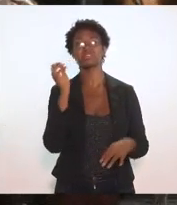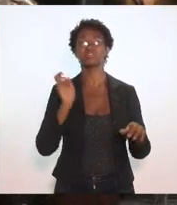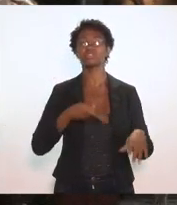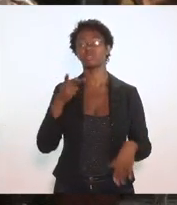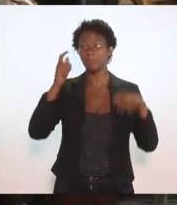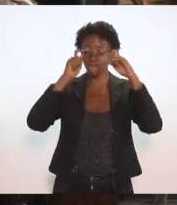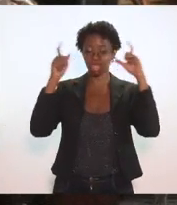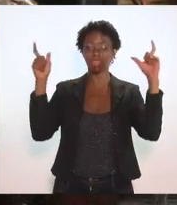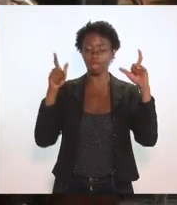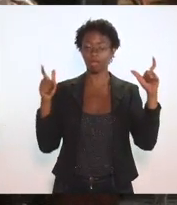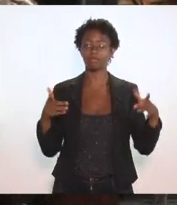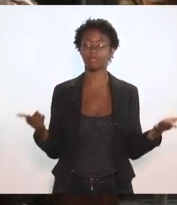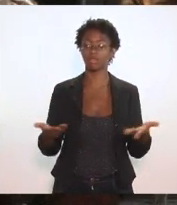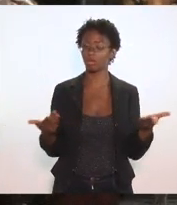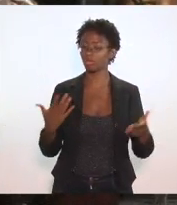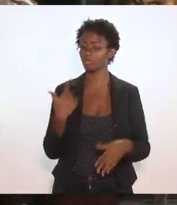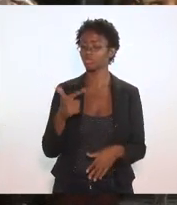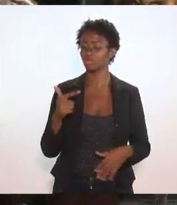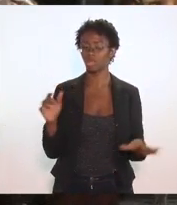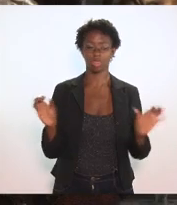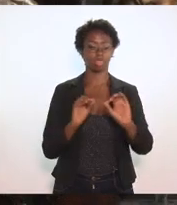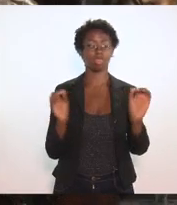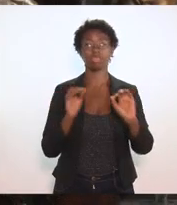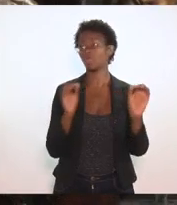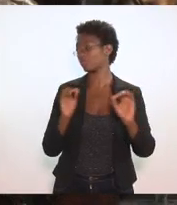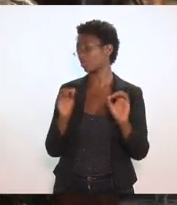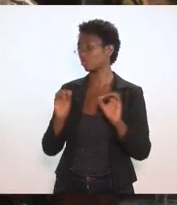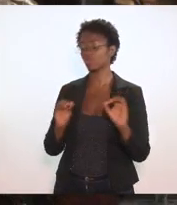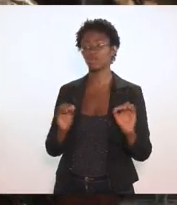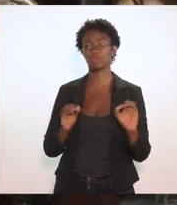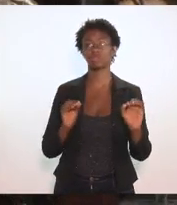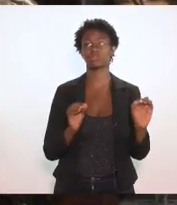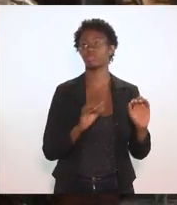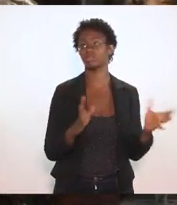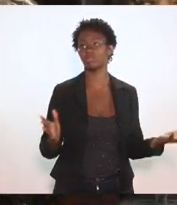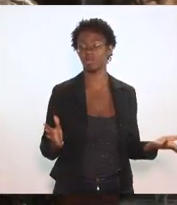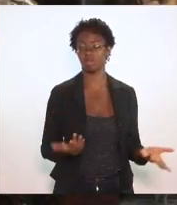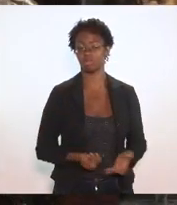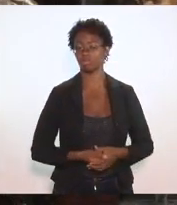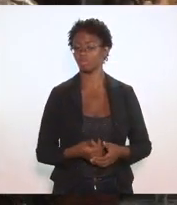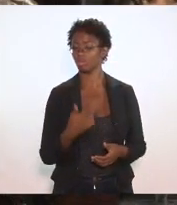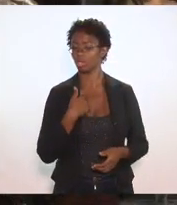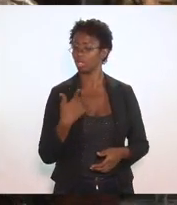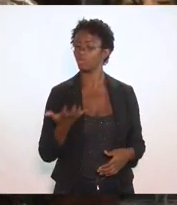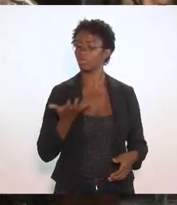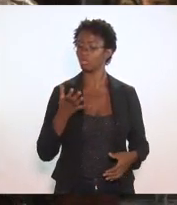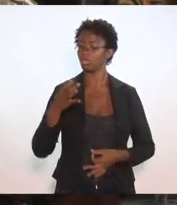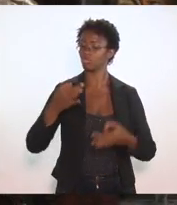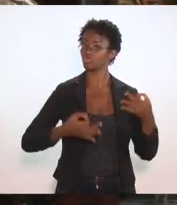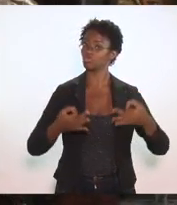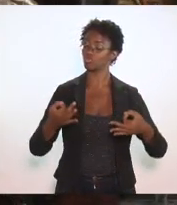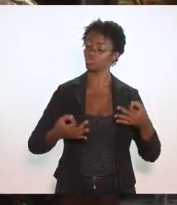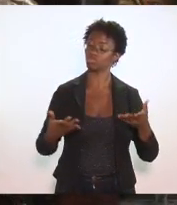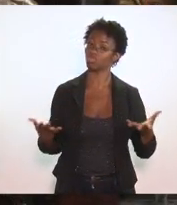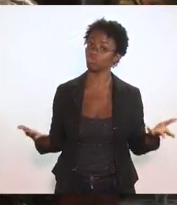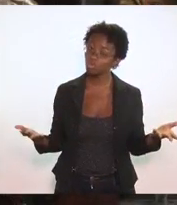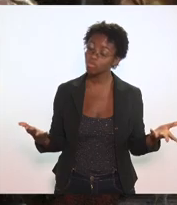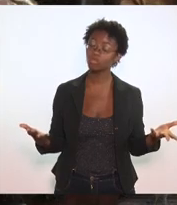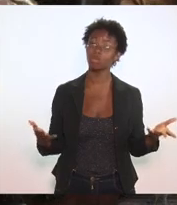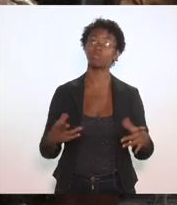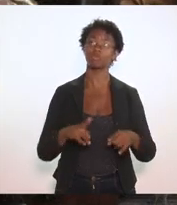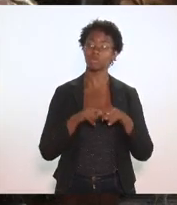atento. Inclusive, nesse momento, não tinha ninguém aqui ao meu lado. Então, procuro ser justo, porque Vossa